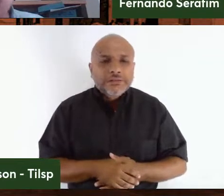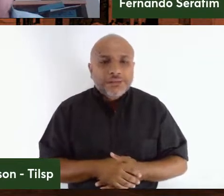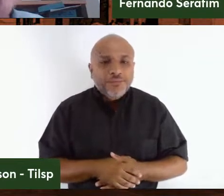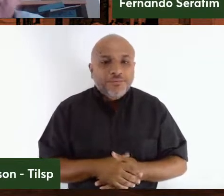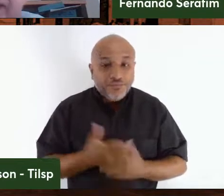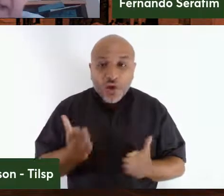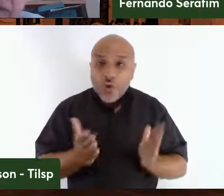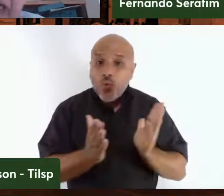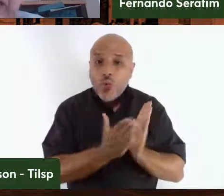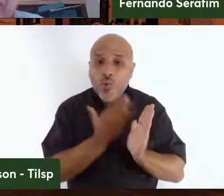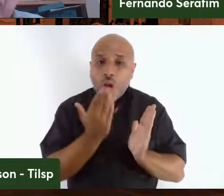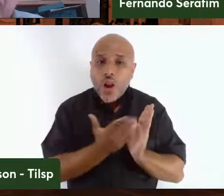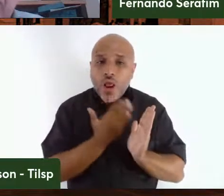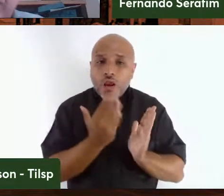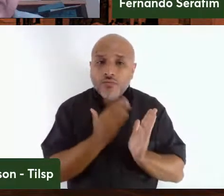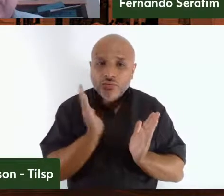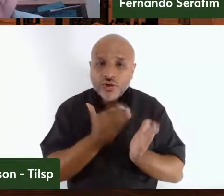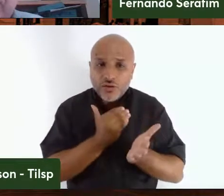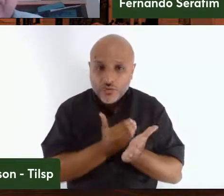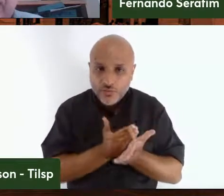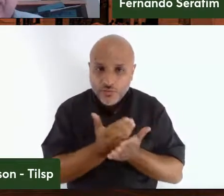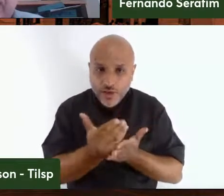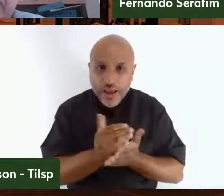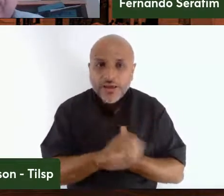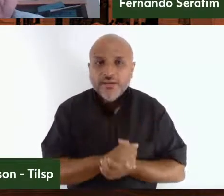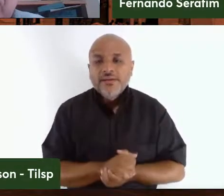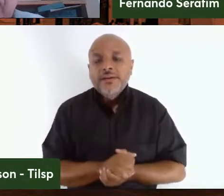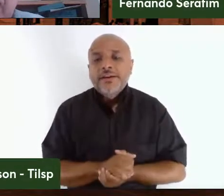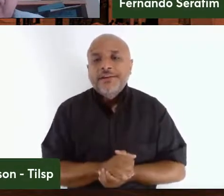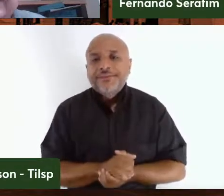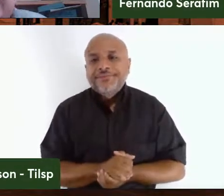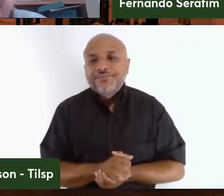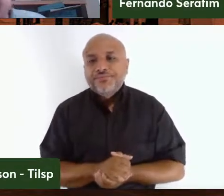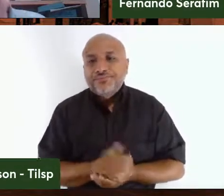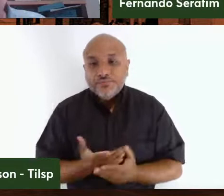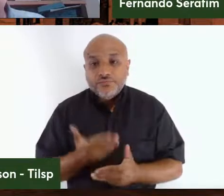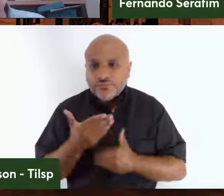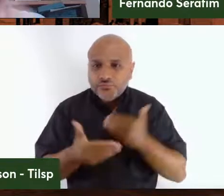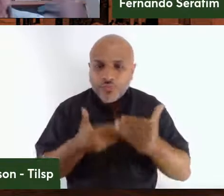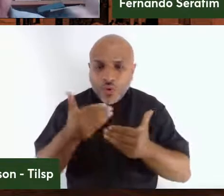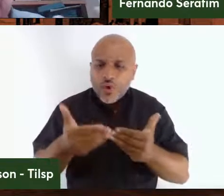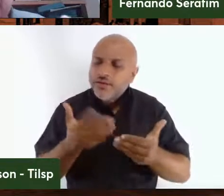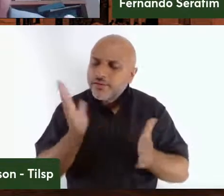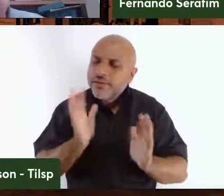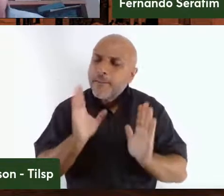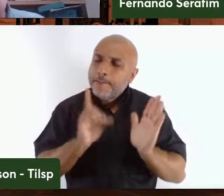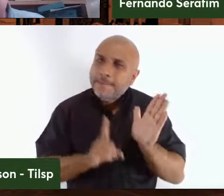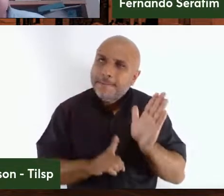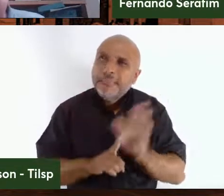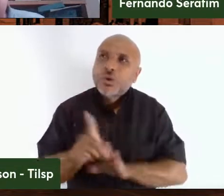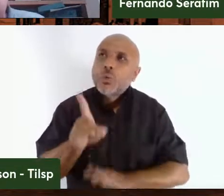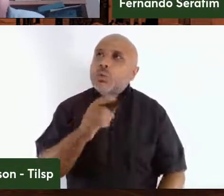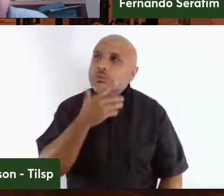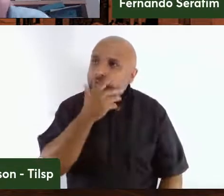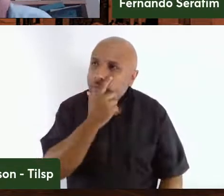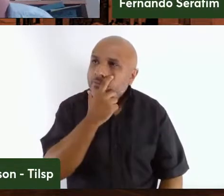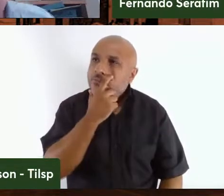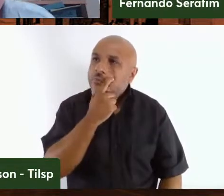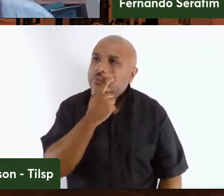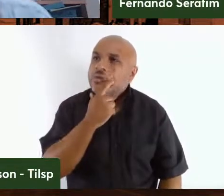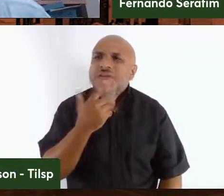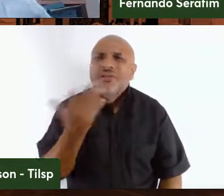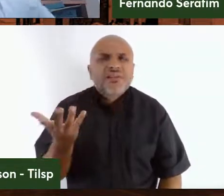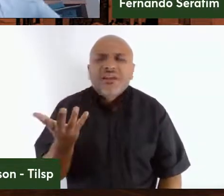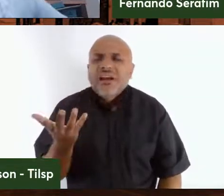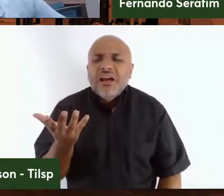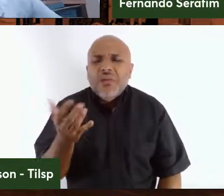o livro começa já com, vamos dizer, com essa pergunta, né? Com essa pergunta que é